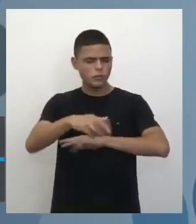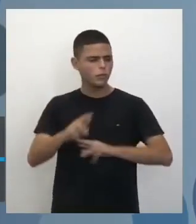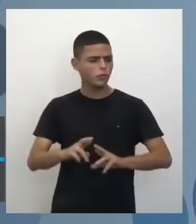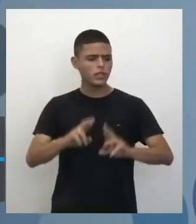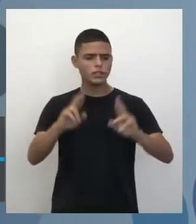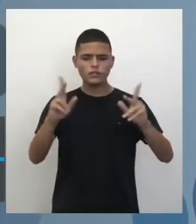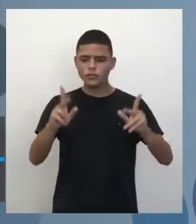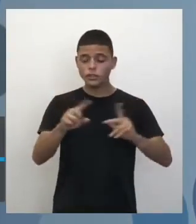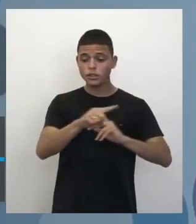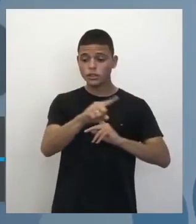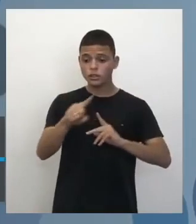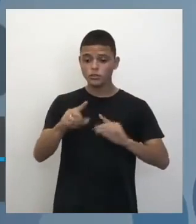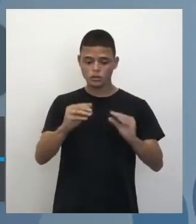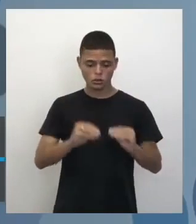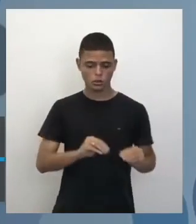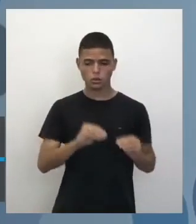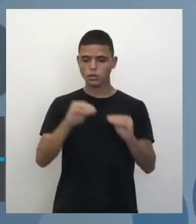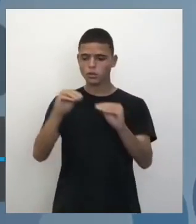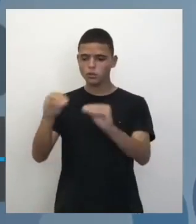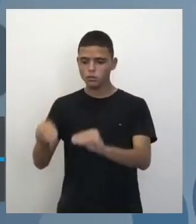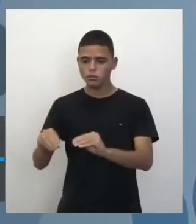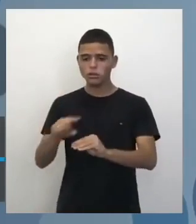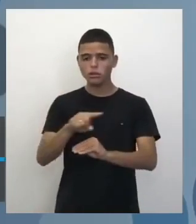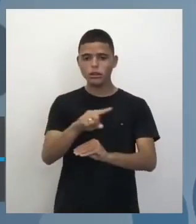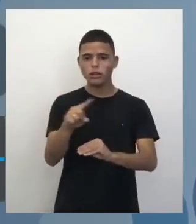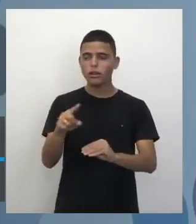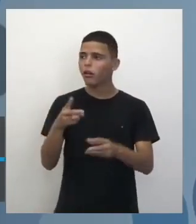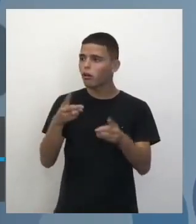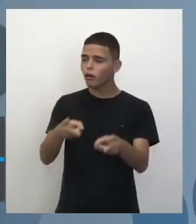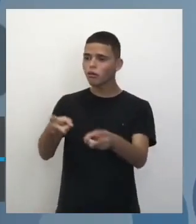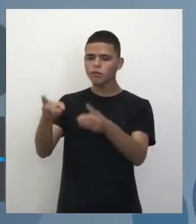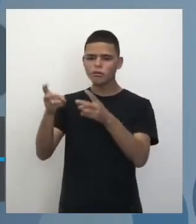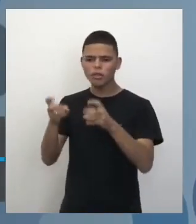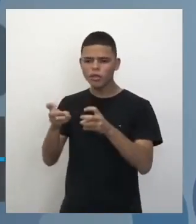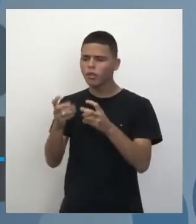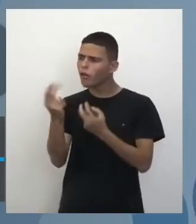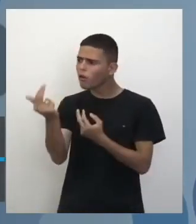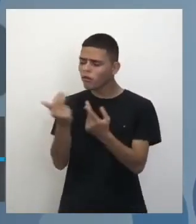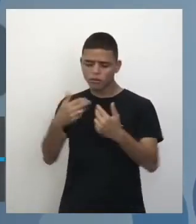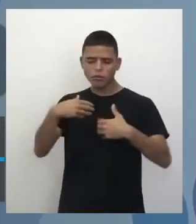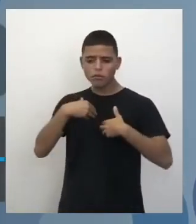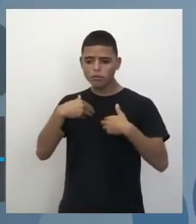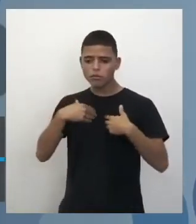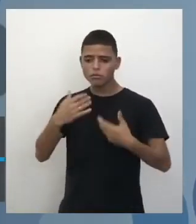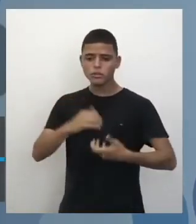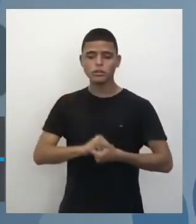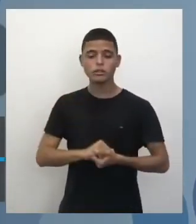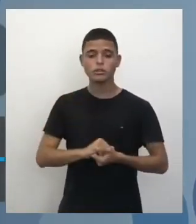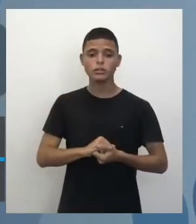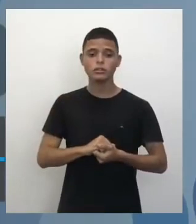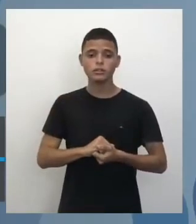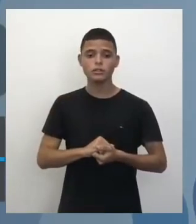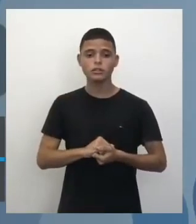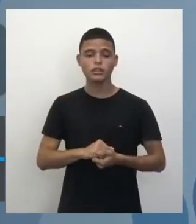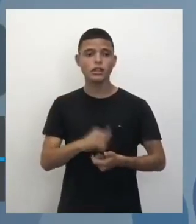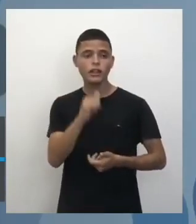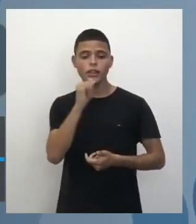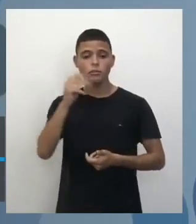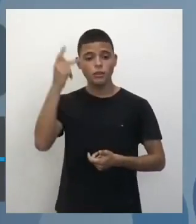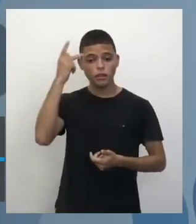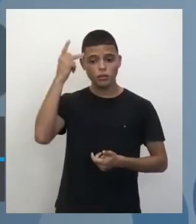às vezes você muda para a rua de baixo e você percebe, nossa, elas não são diferentes, elas são iguais a mim. Às vezes, em São Paulo, por